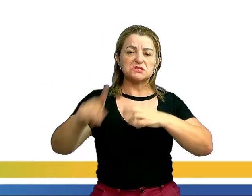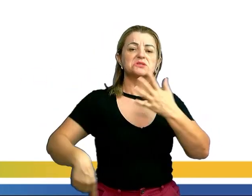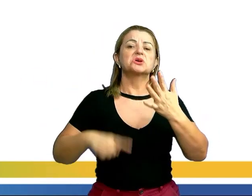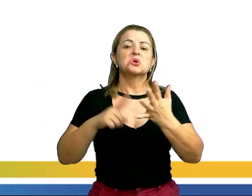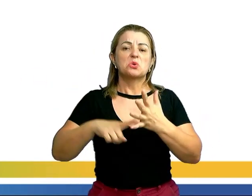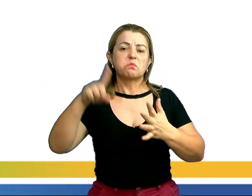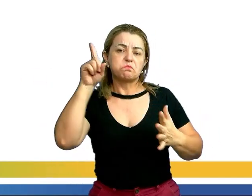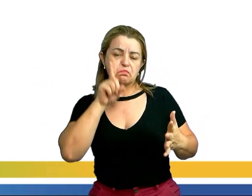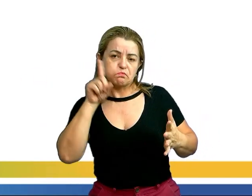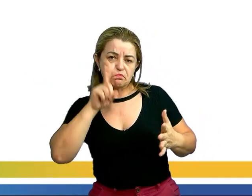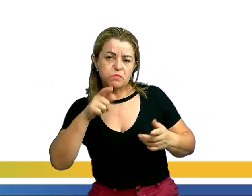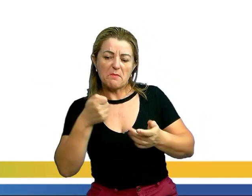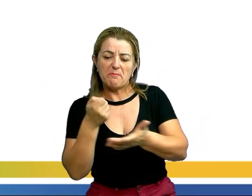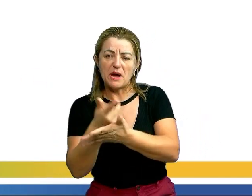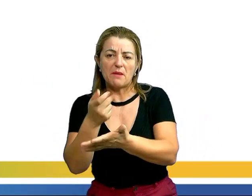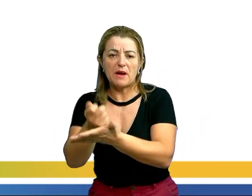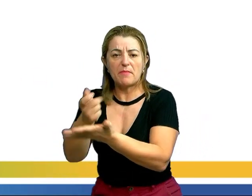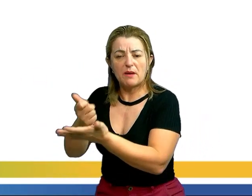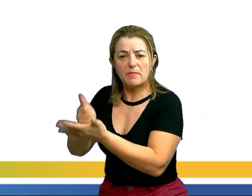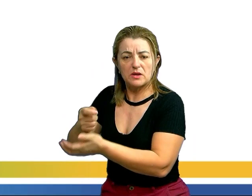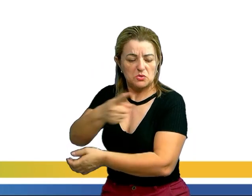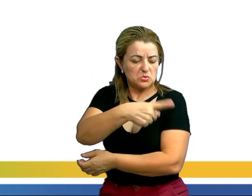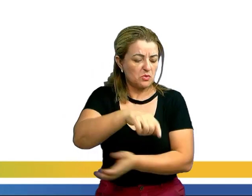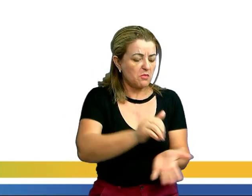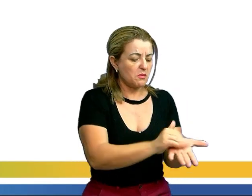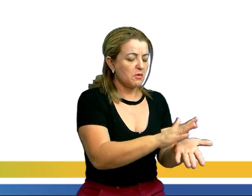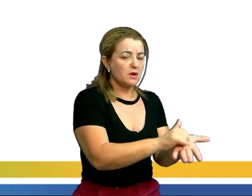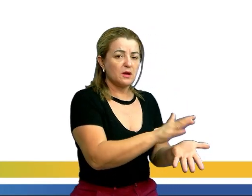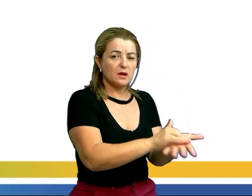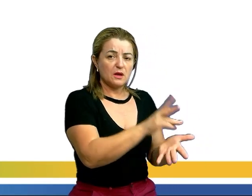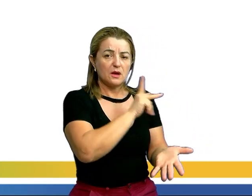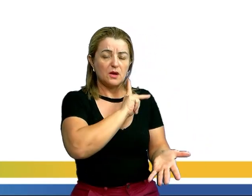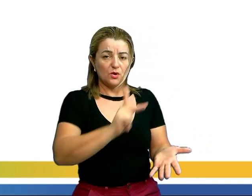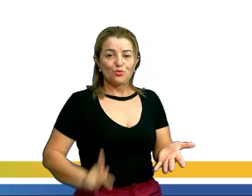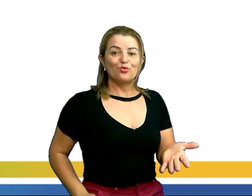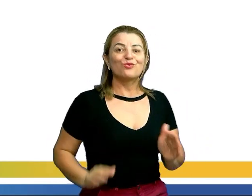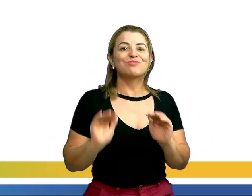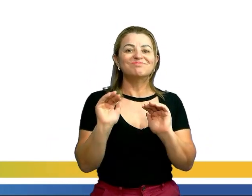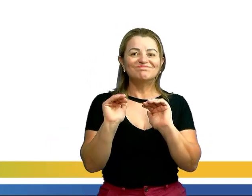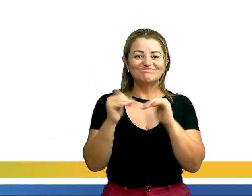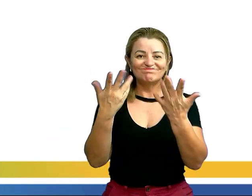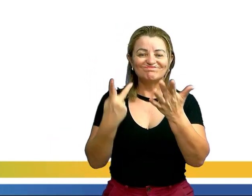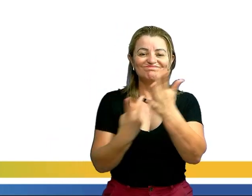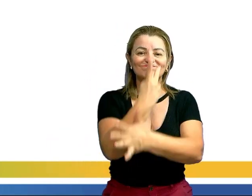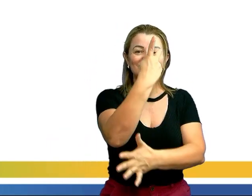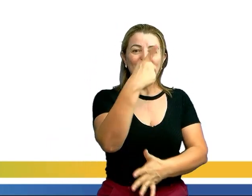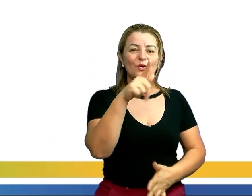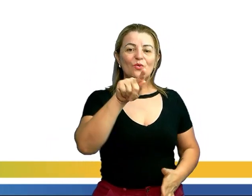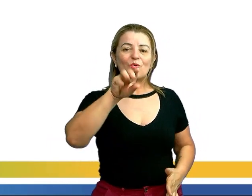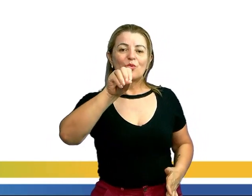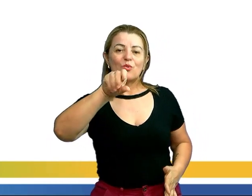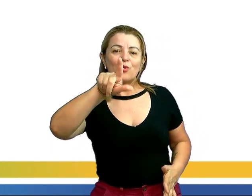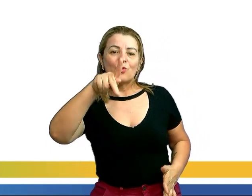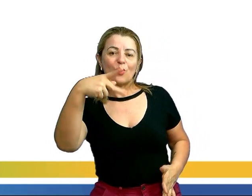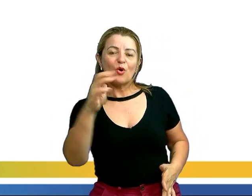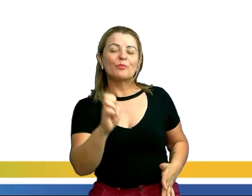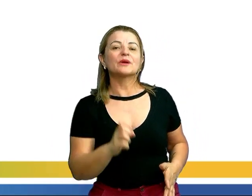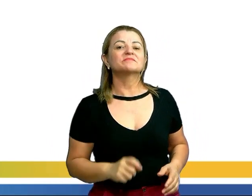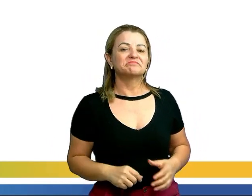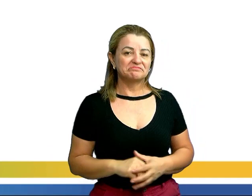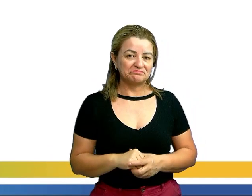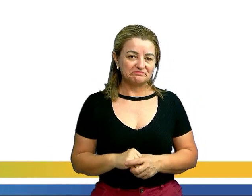briga, financiando essa deposição desse presidente. E o golpe acontece no dia 31 de março,